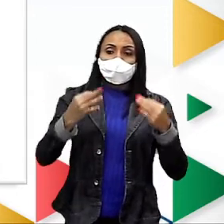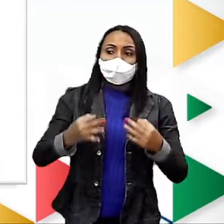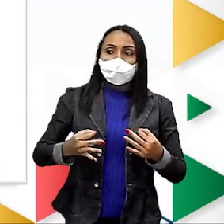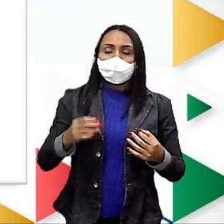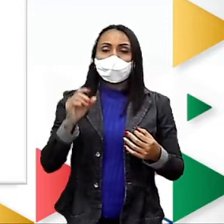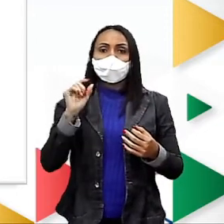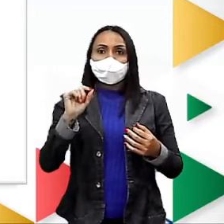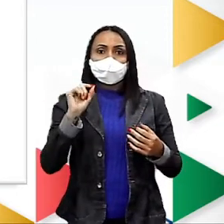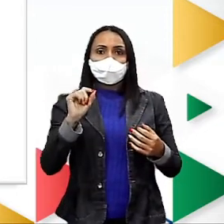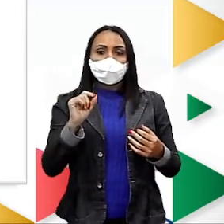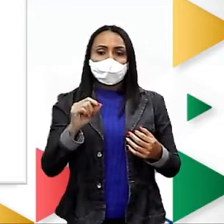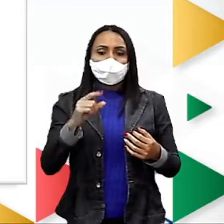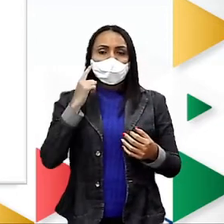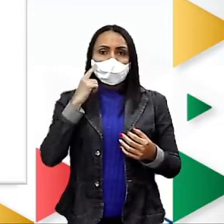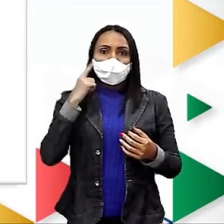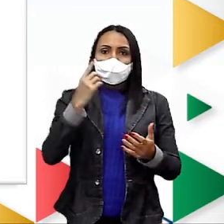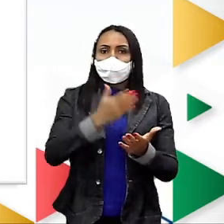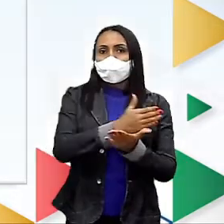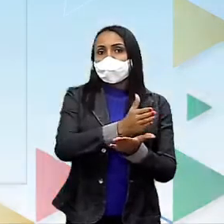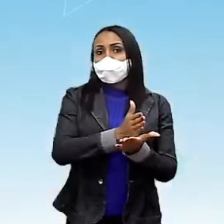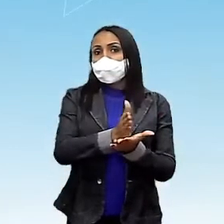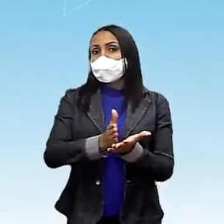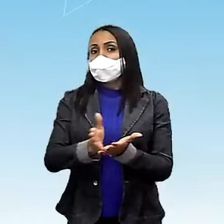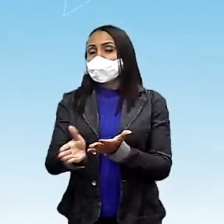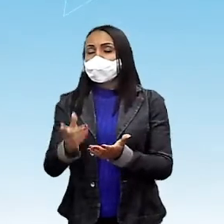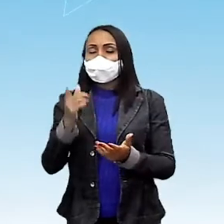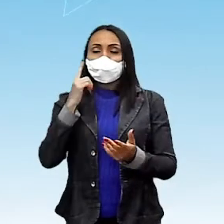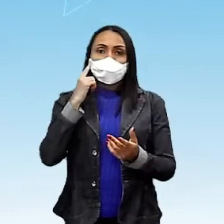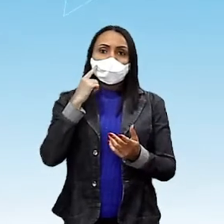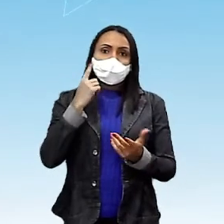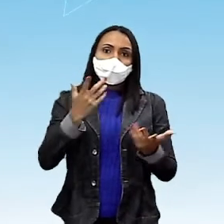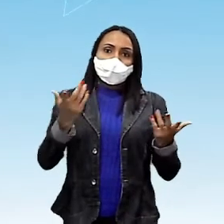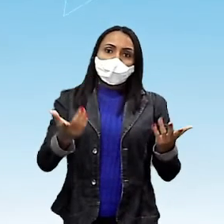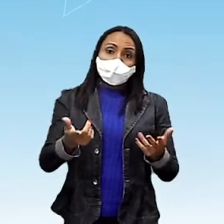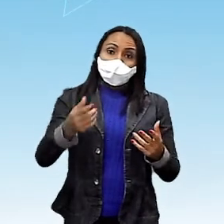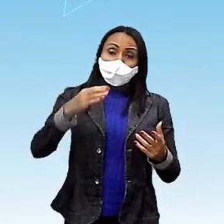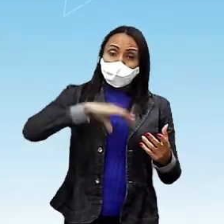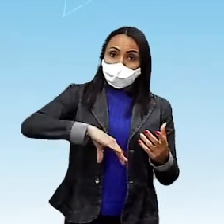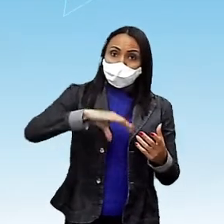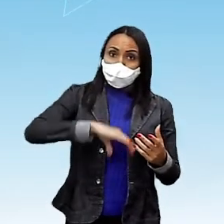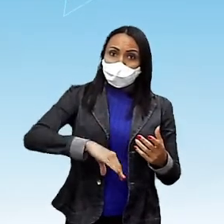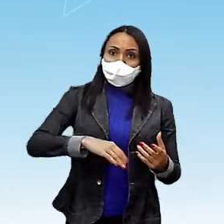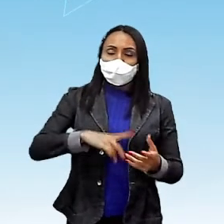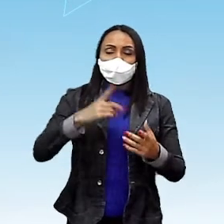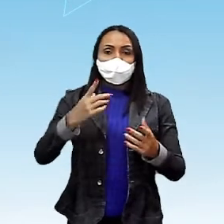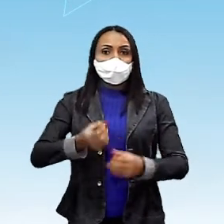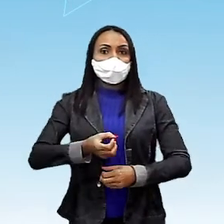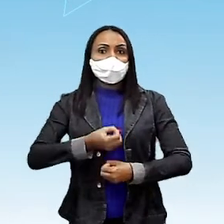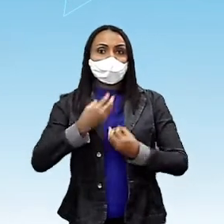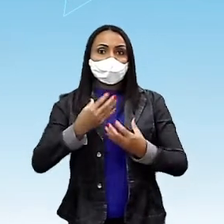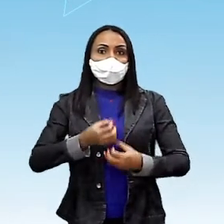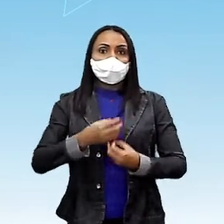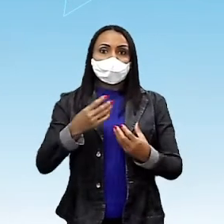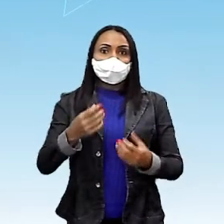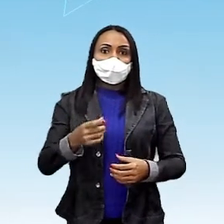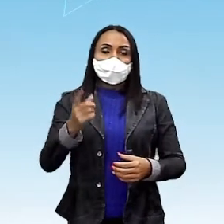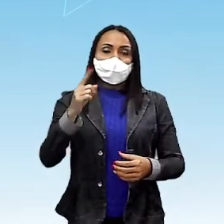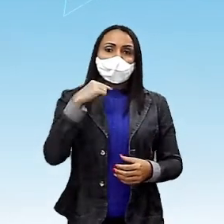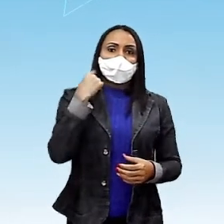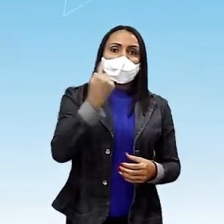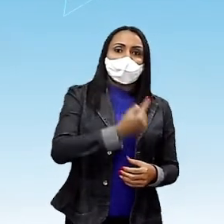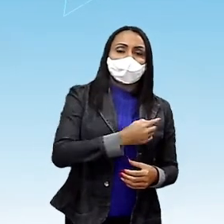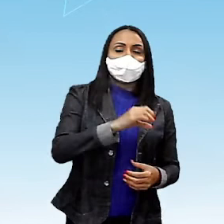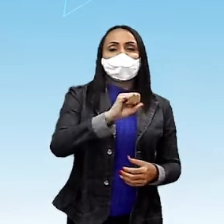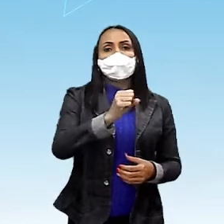sobre grandes desvios do que nós chamamos da língua normativa. Dizer expressões como a gente somos, para